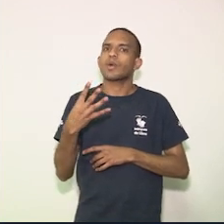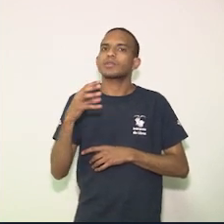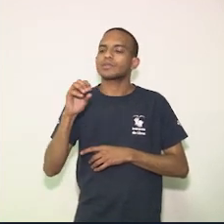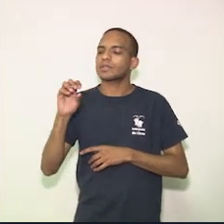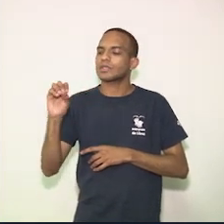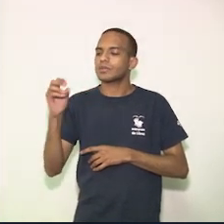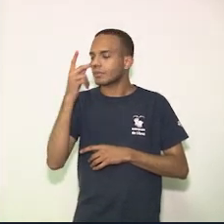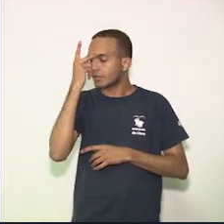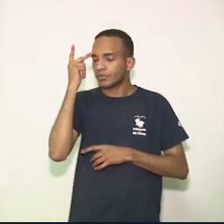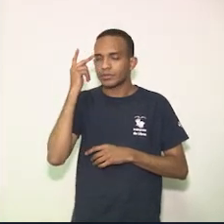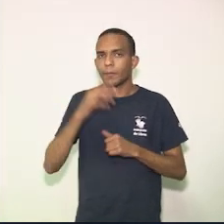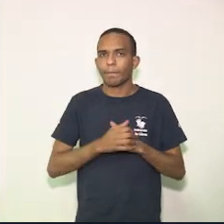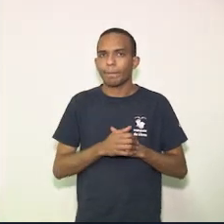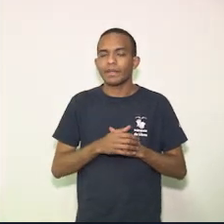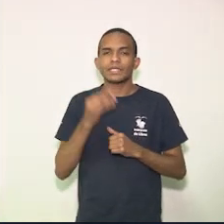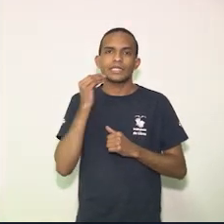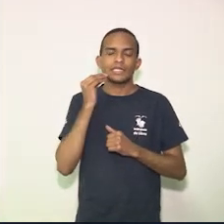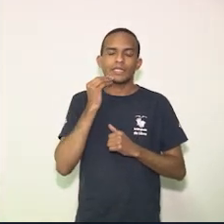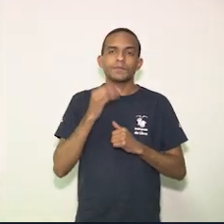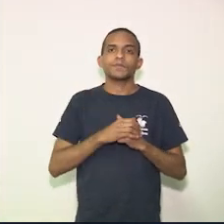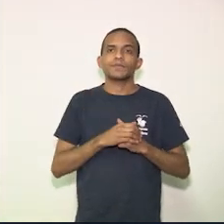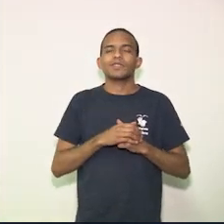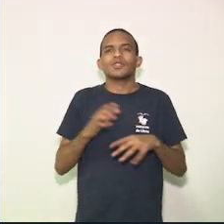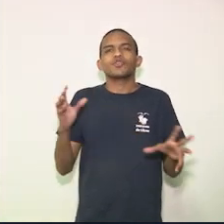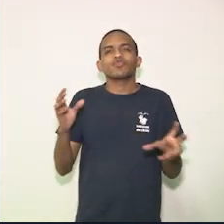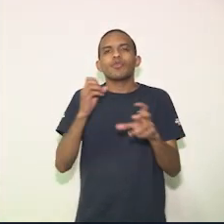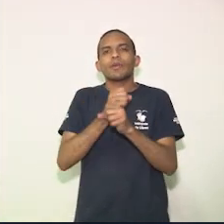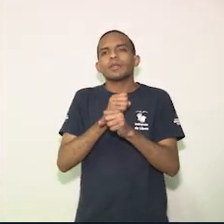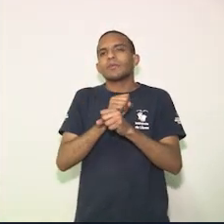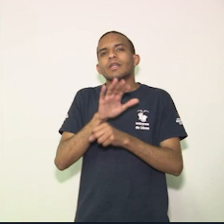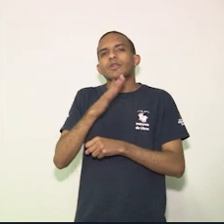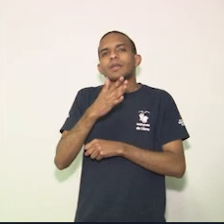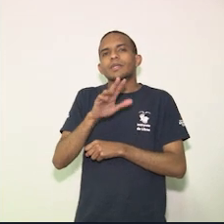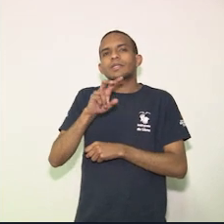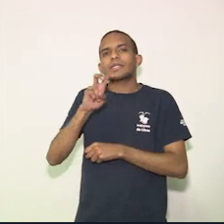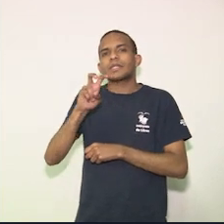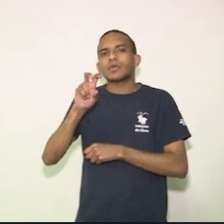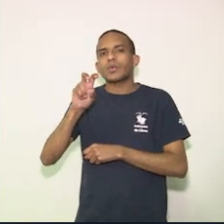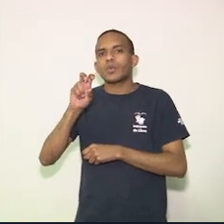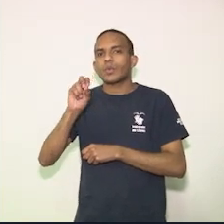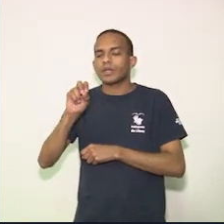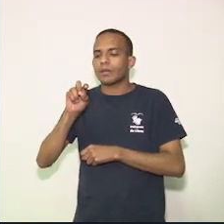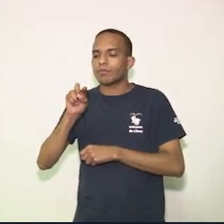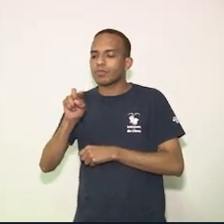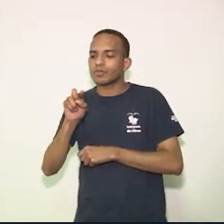65.400 pessoas, o que dá um total de